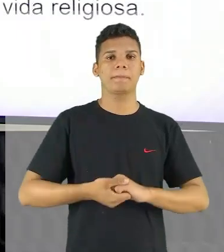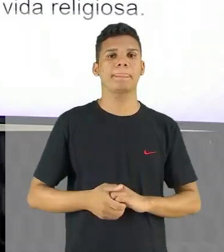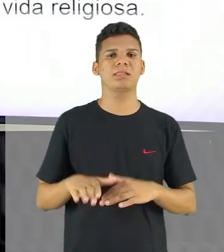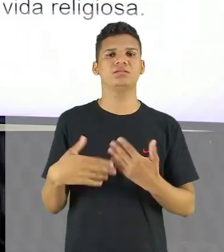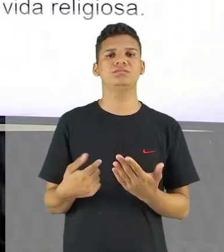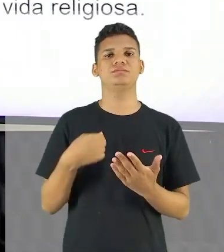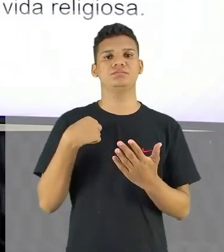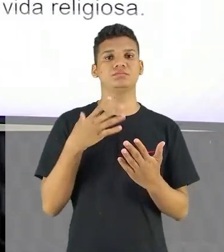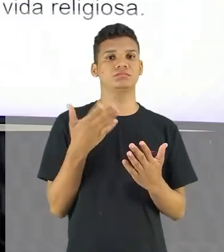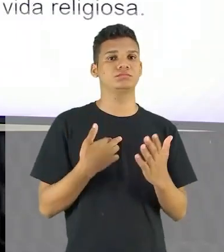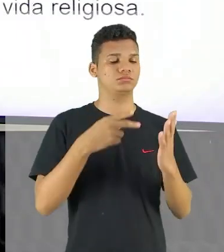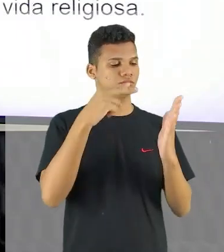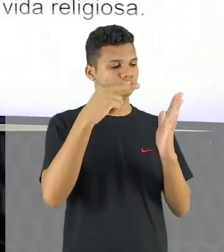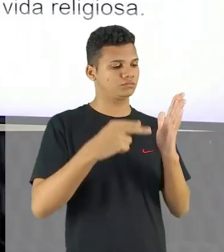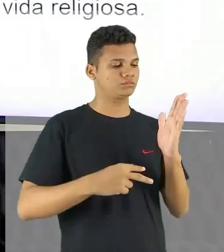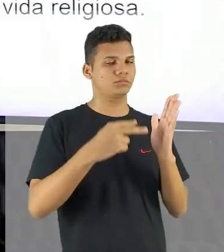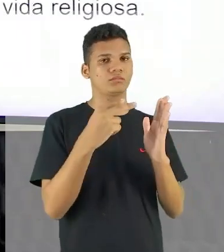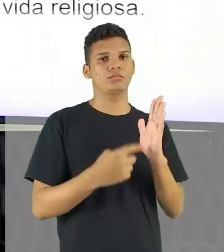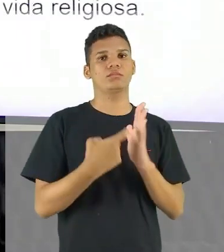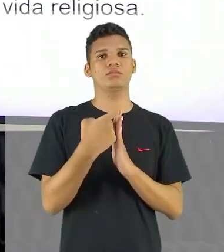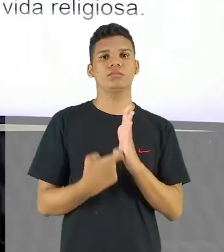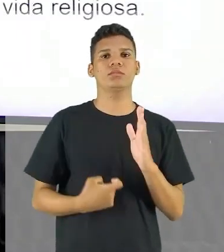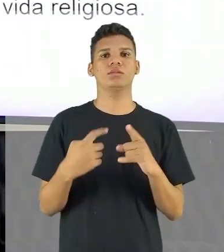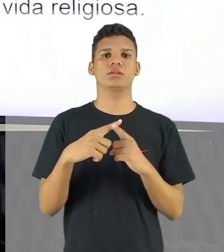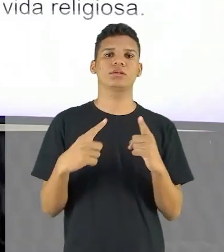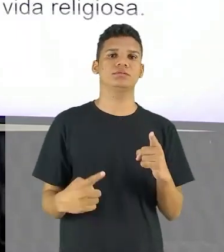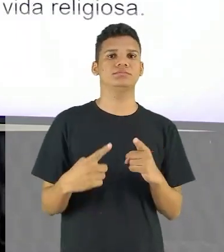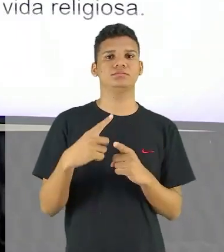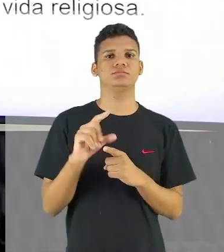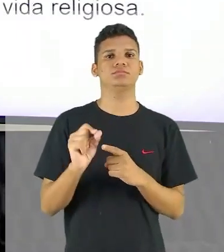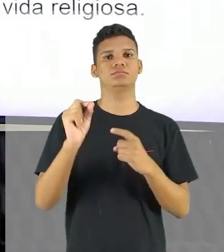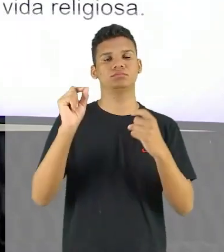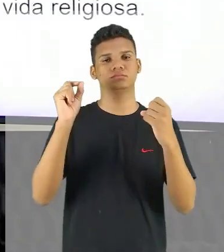quando você lê o trecho, o comando da questão diz assim, ao